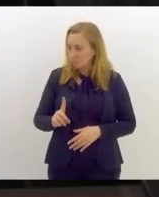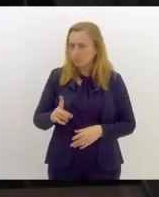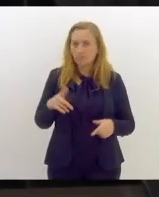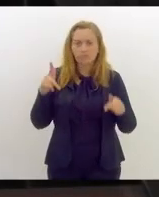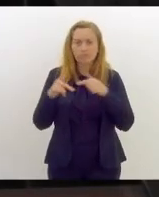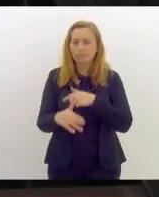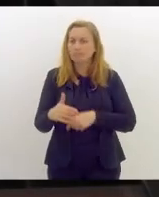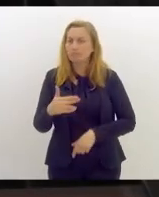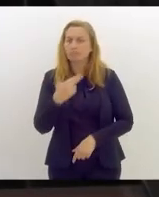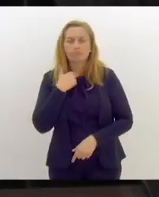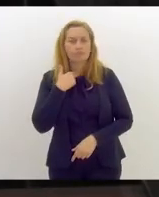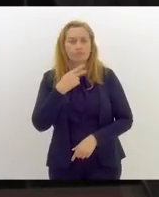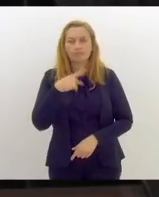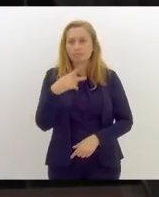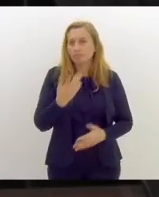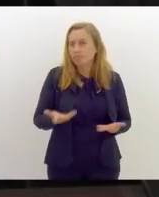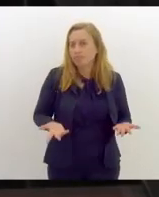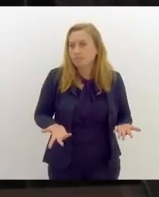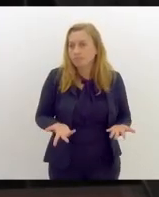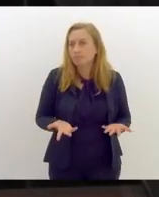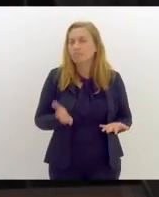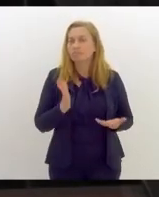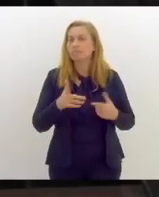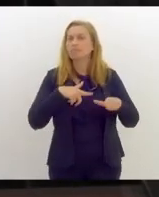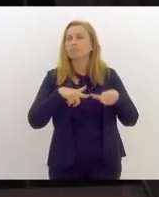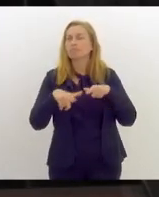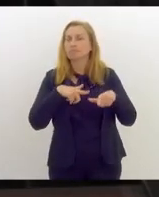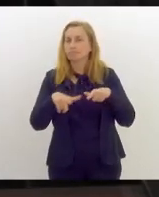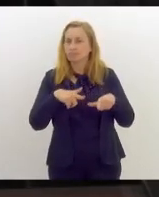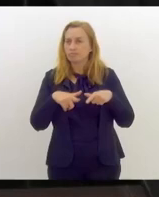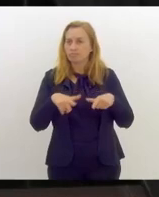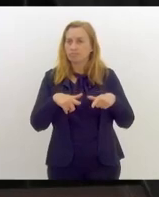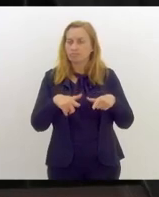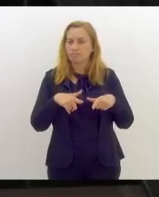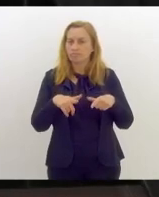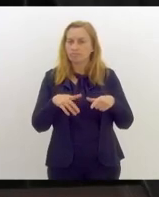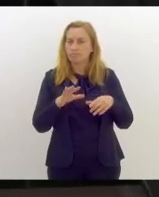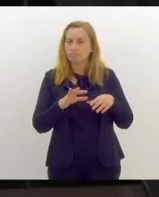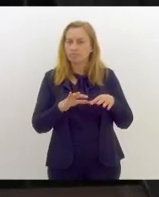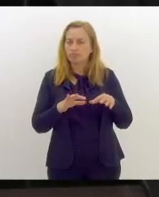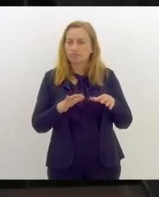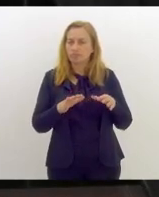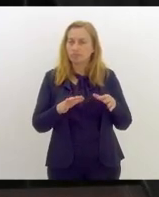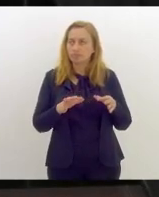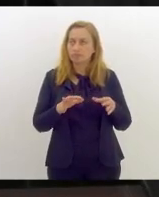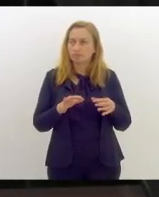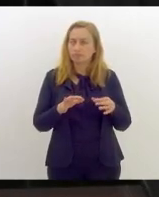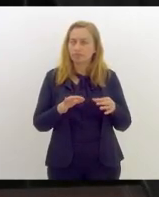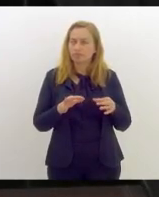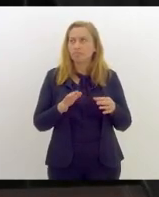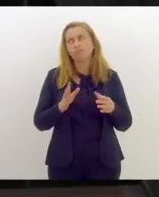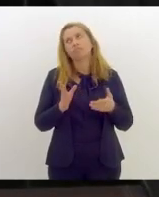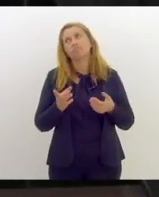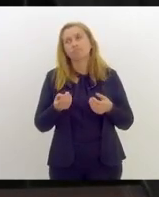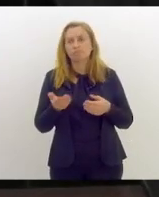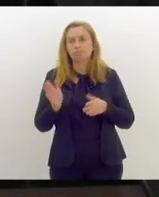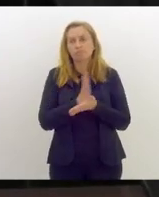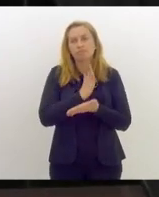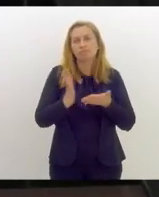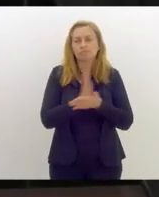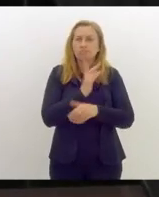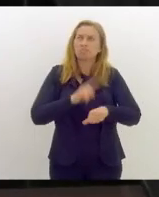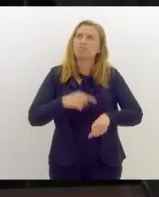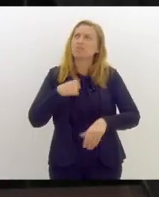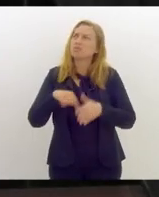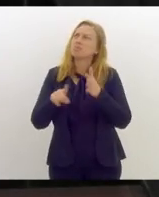porque havia trabalhado é naquela naquela organização sei lá algum tempo atrás aí eu fico